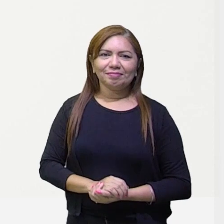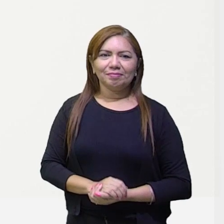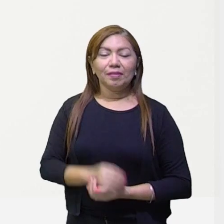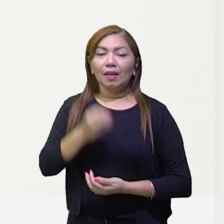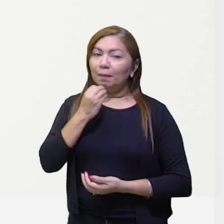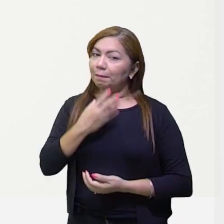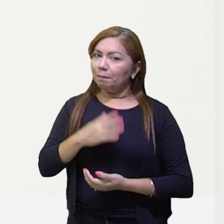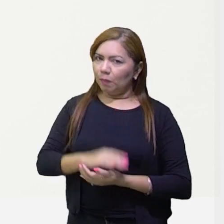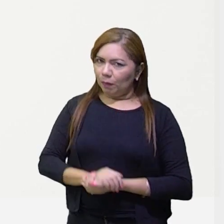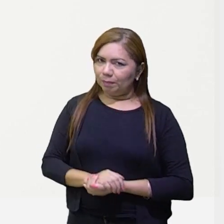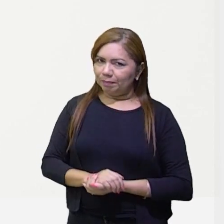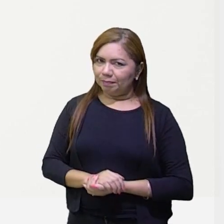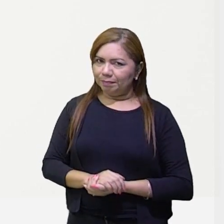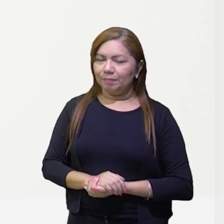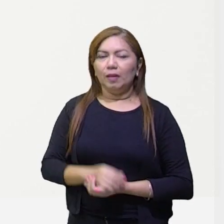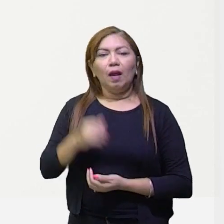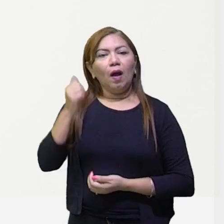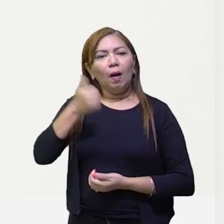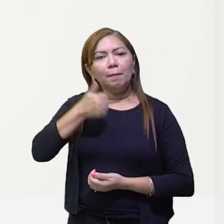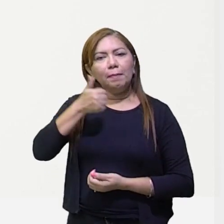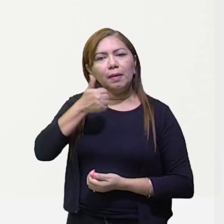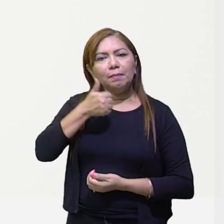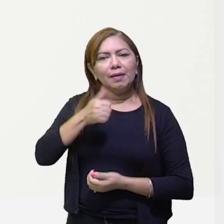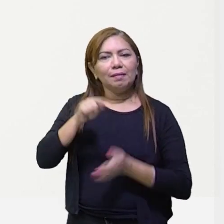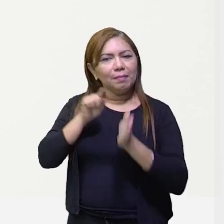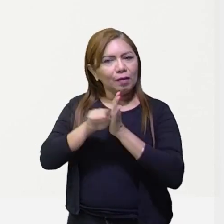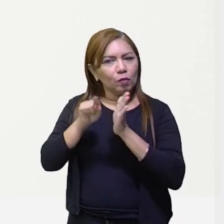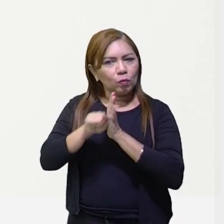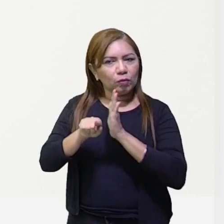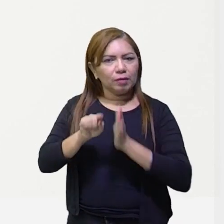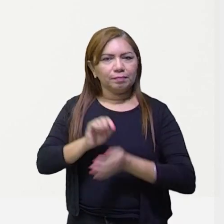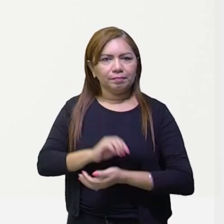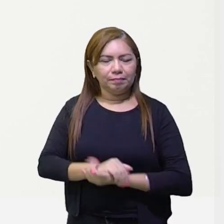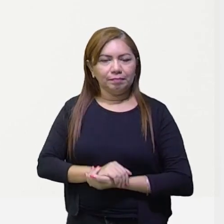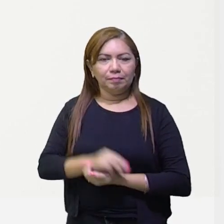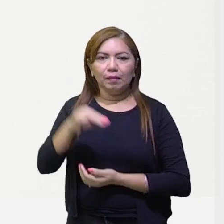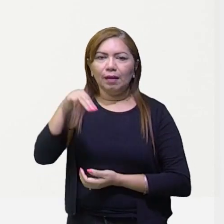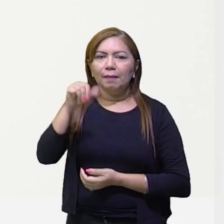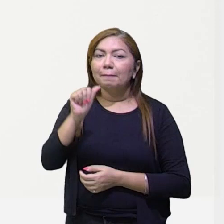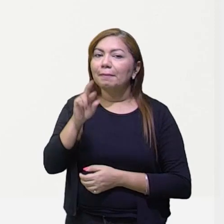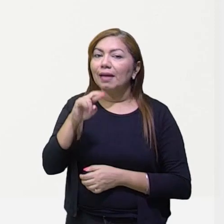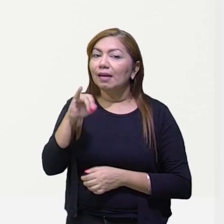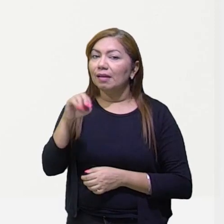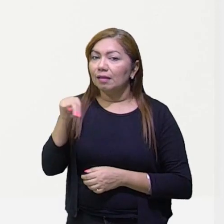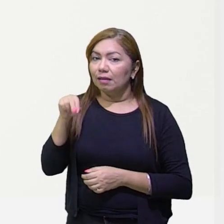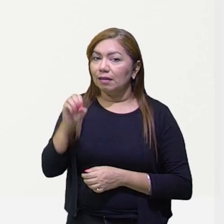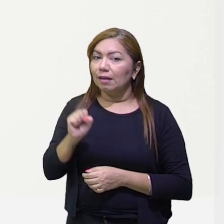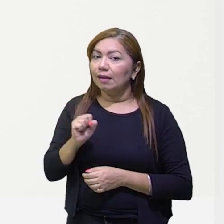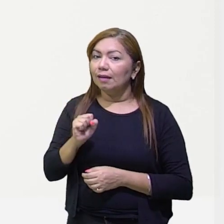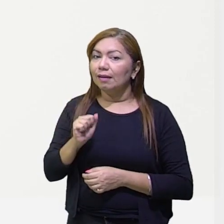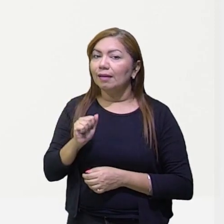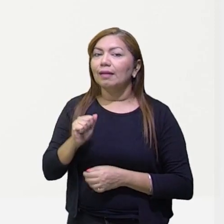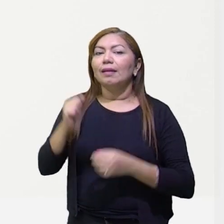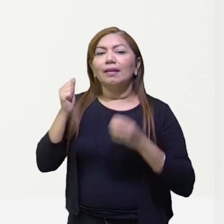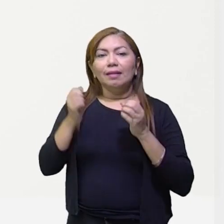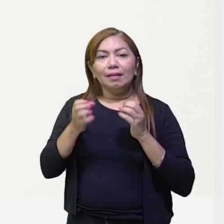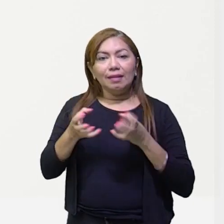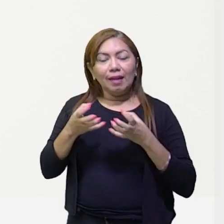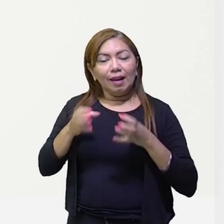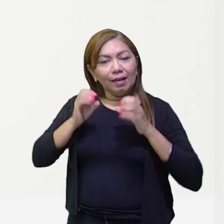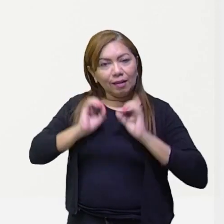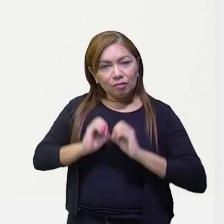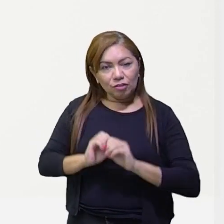Bom, nosso primeiro problema diz o seguinte. Marina quer distribuir 180 fotos